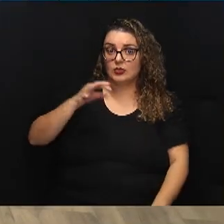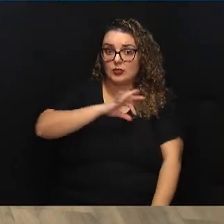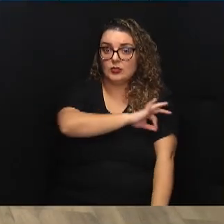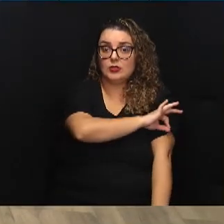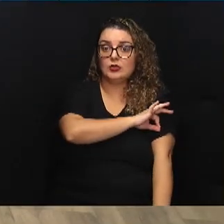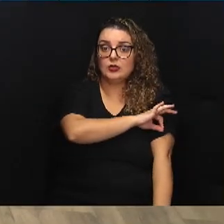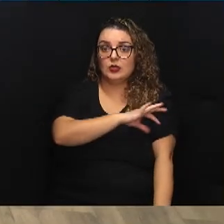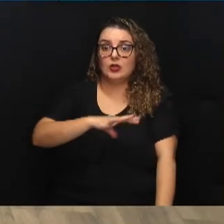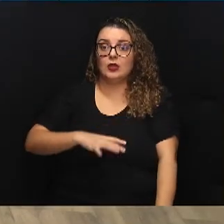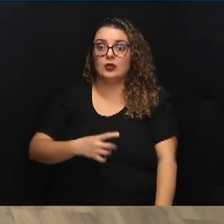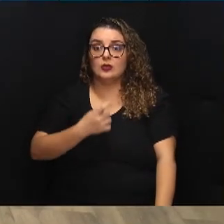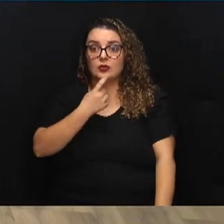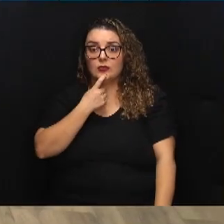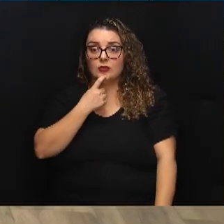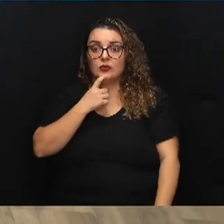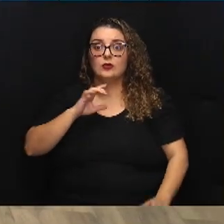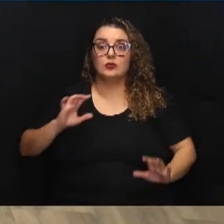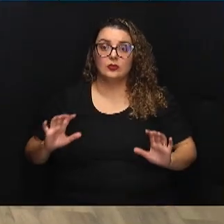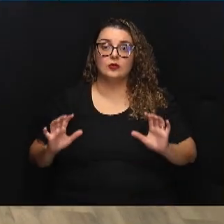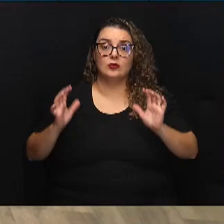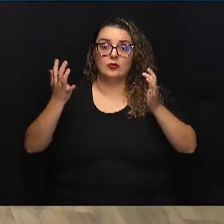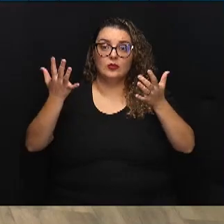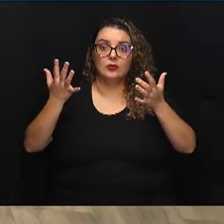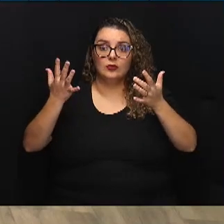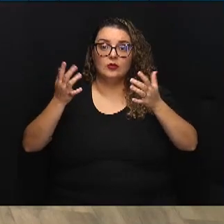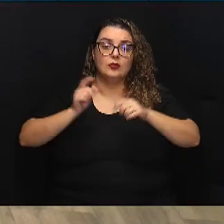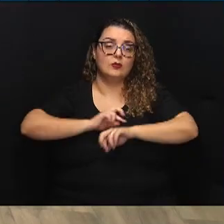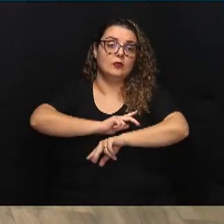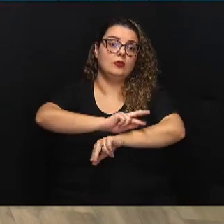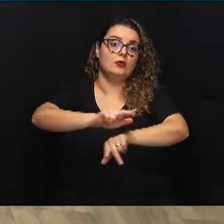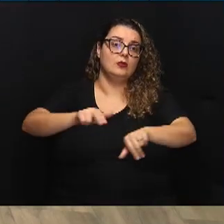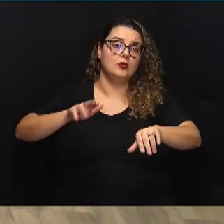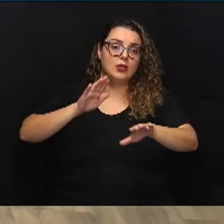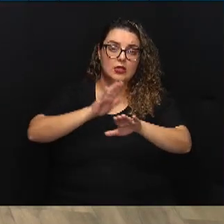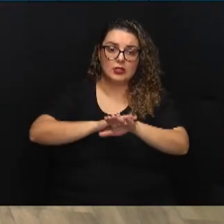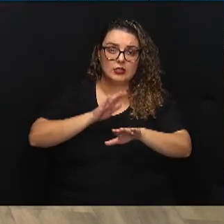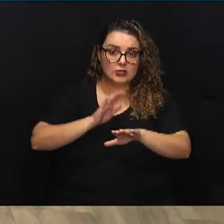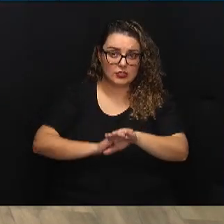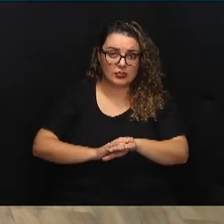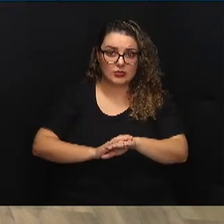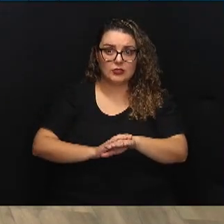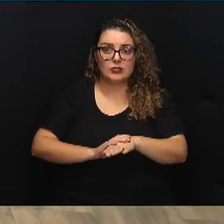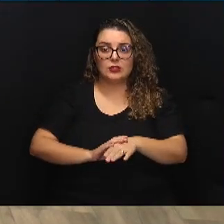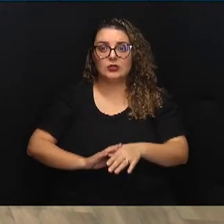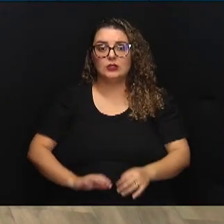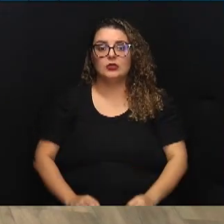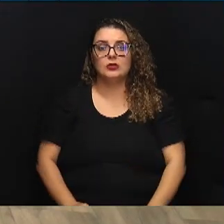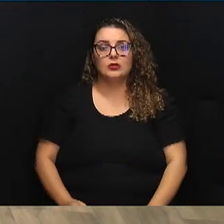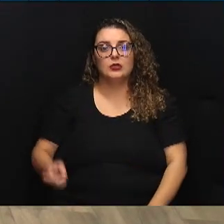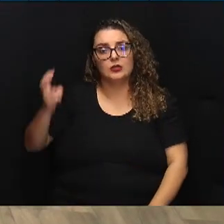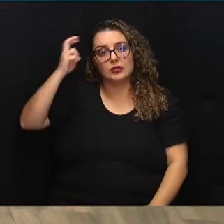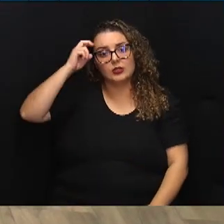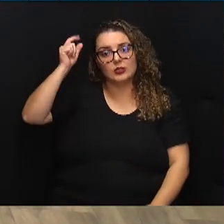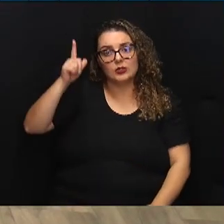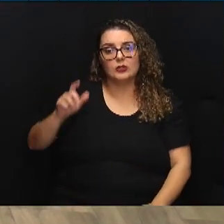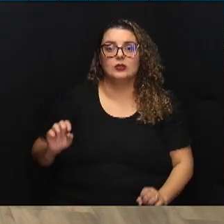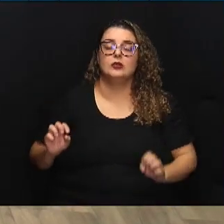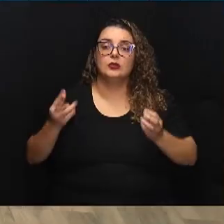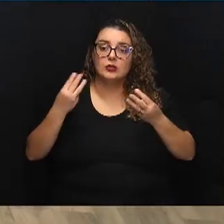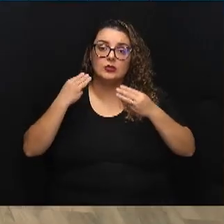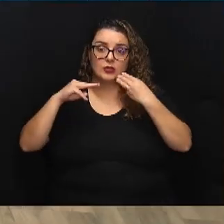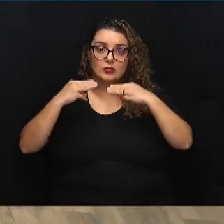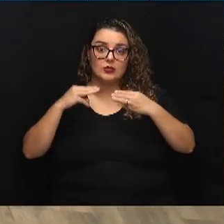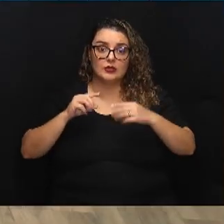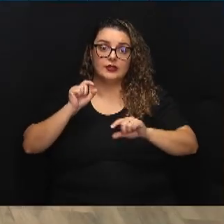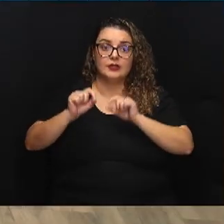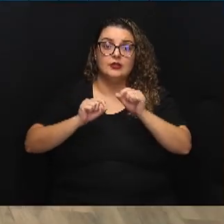de Campinas uma celebração com diversas atividades culturais, de shows, de música, e